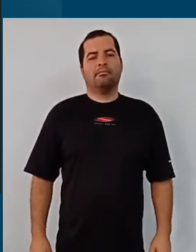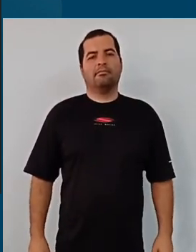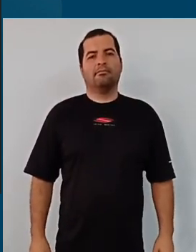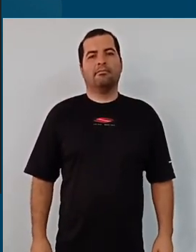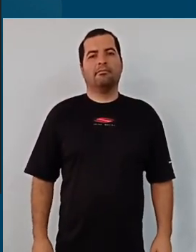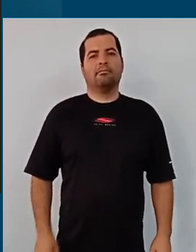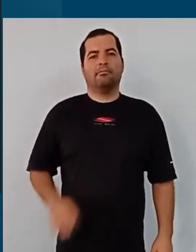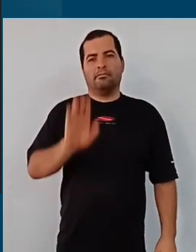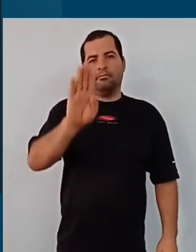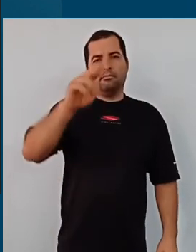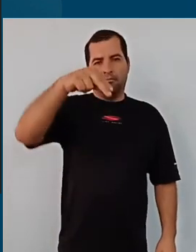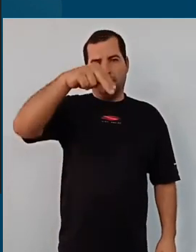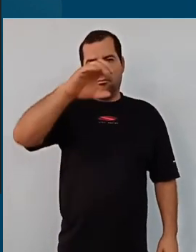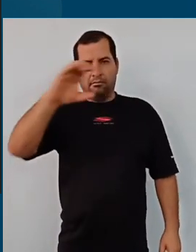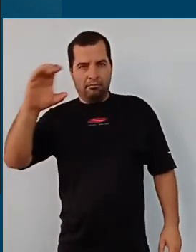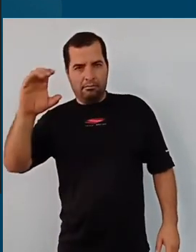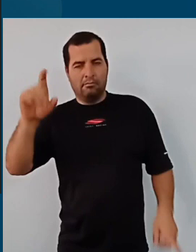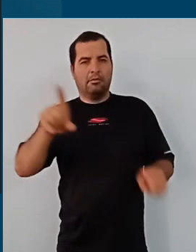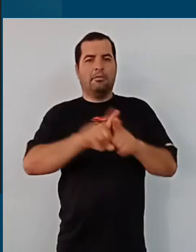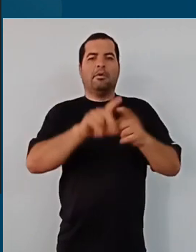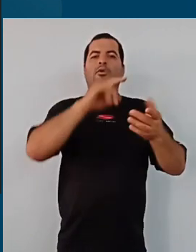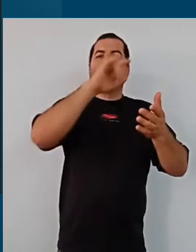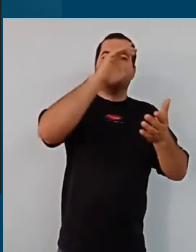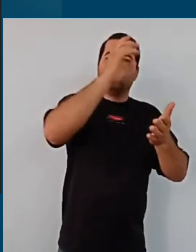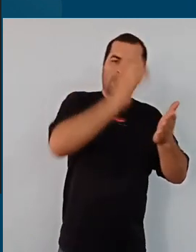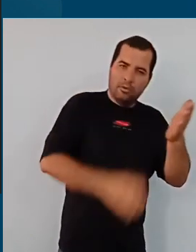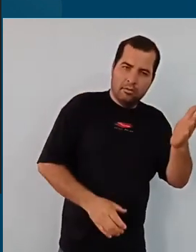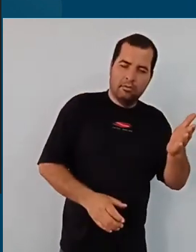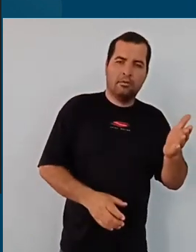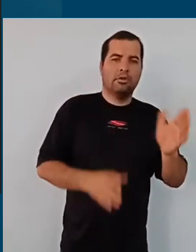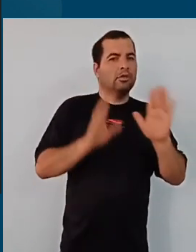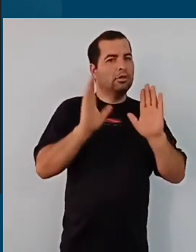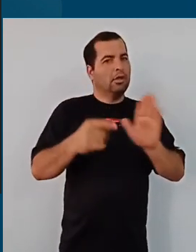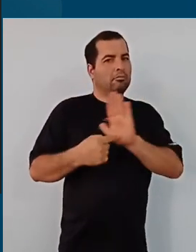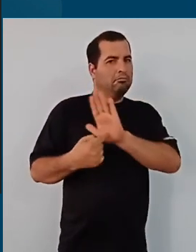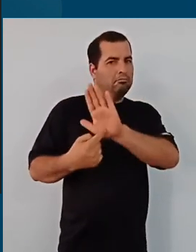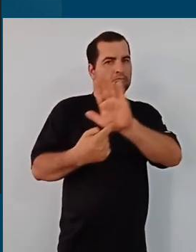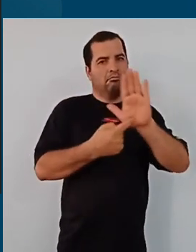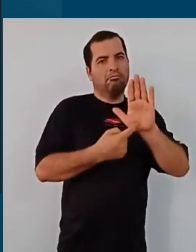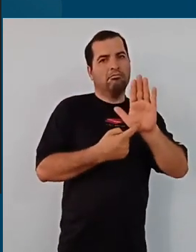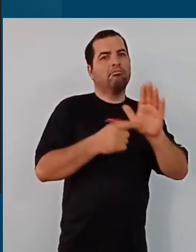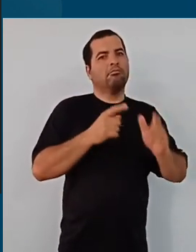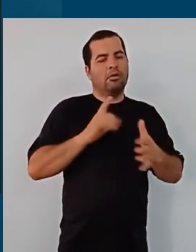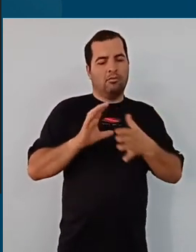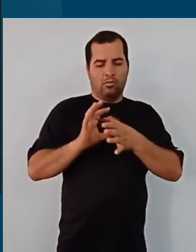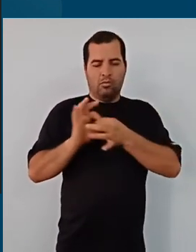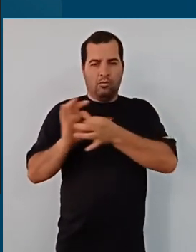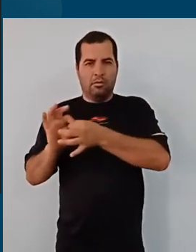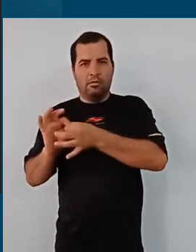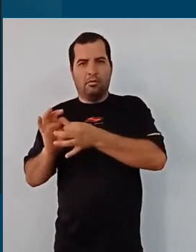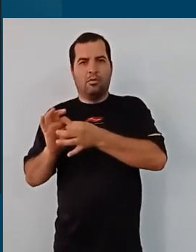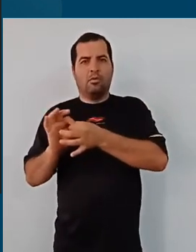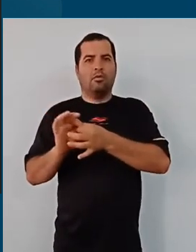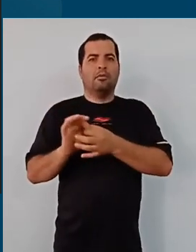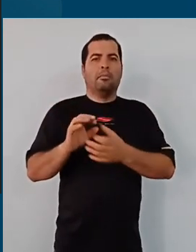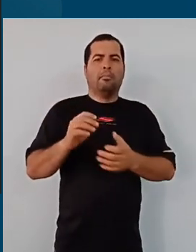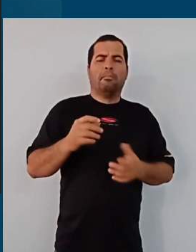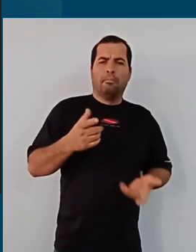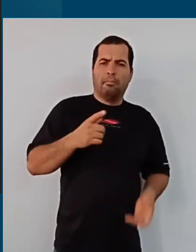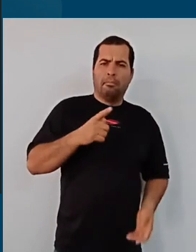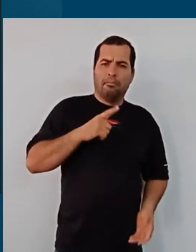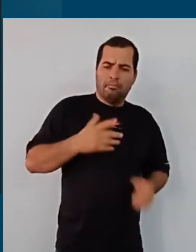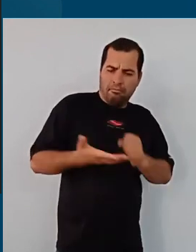Então, a BNCC e os currículos se identificam na comunhão de princípios e valores, que, como já